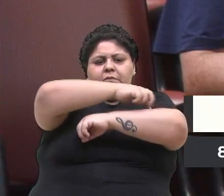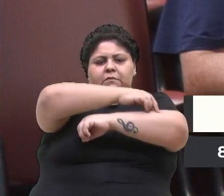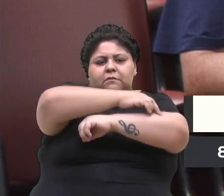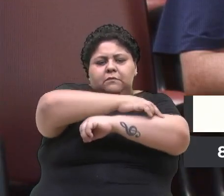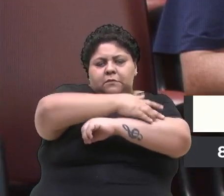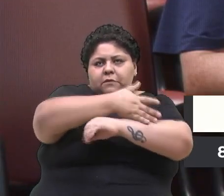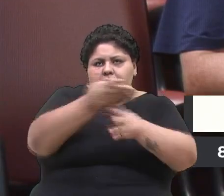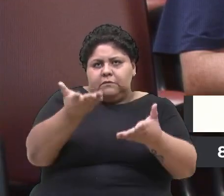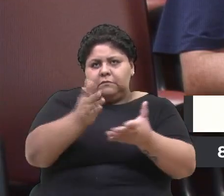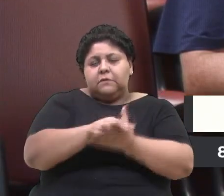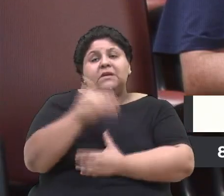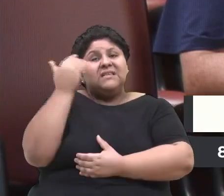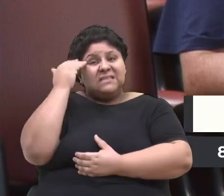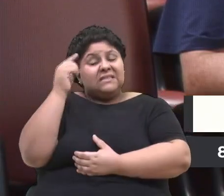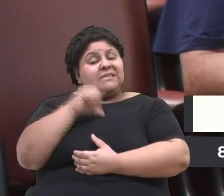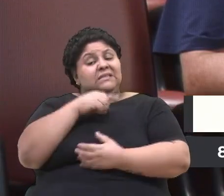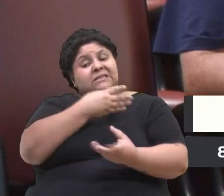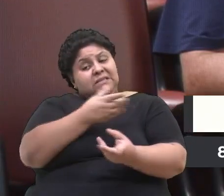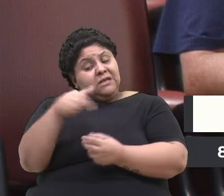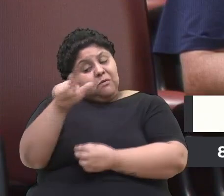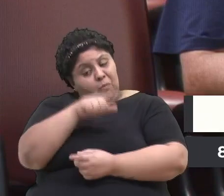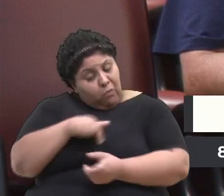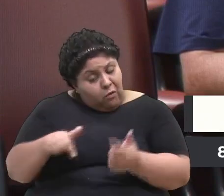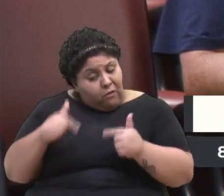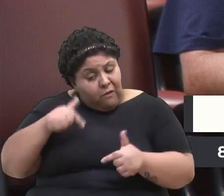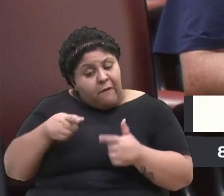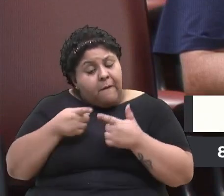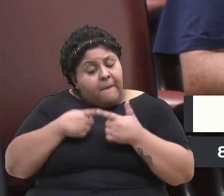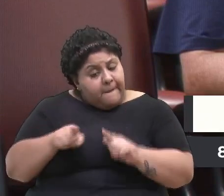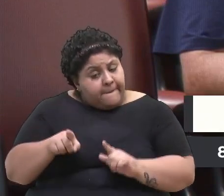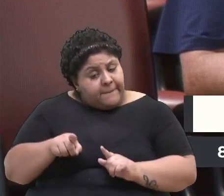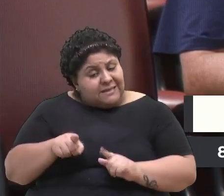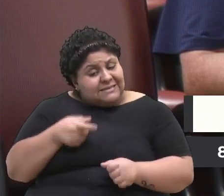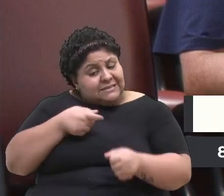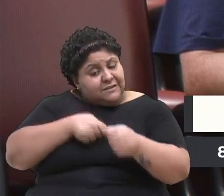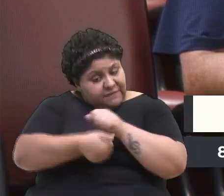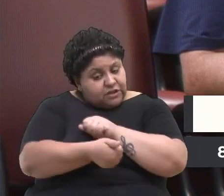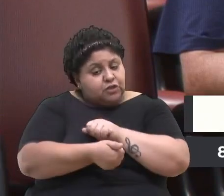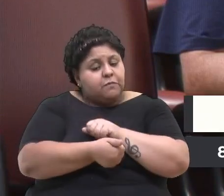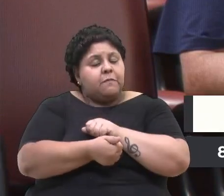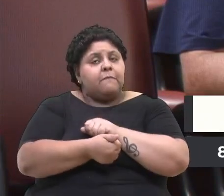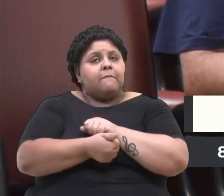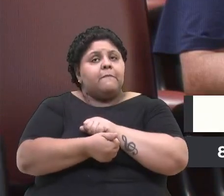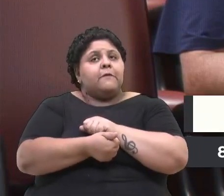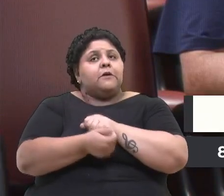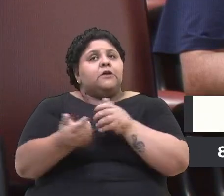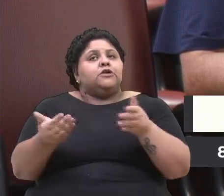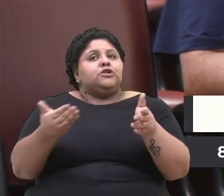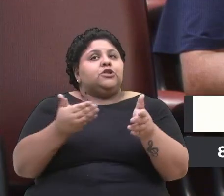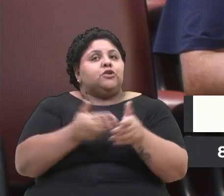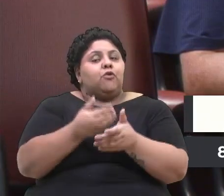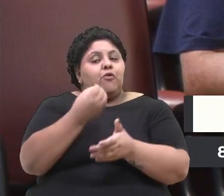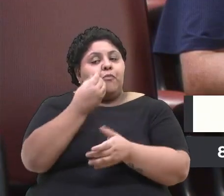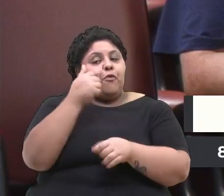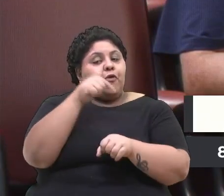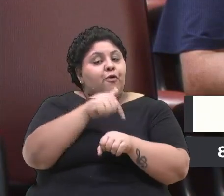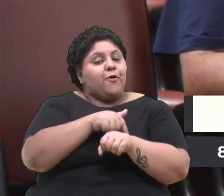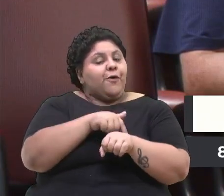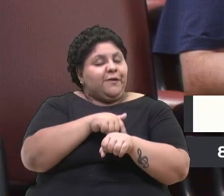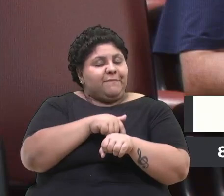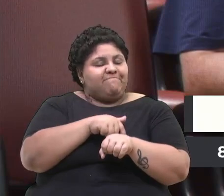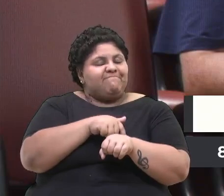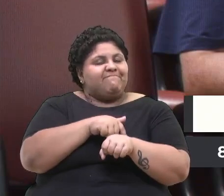que tem muitos que nós trabalhar, mas esse investimento veio em boa hora para que nós possamos investir aí através